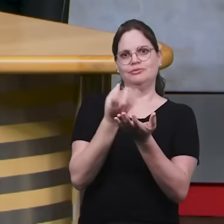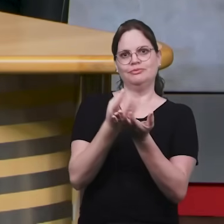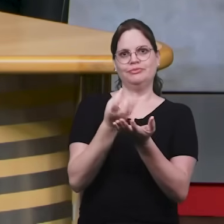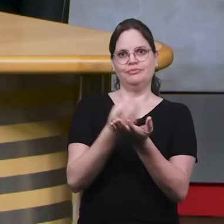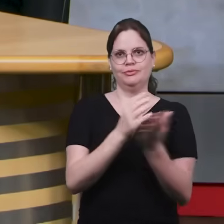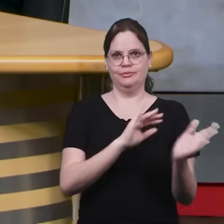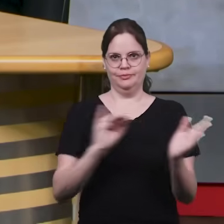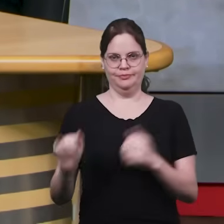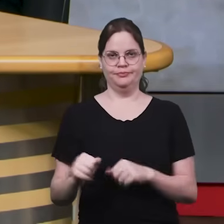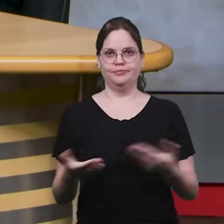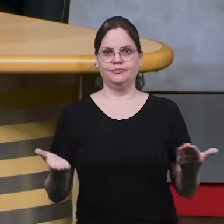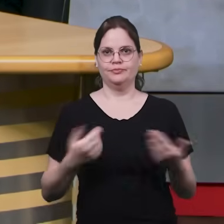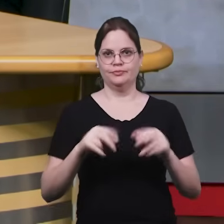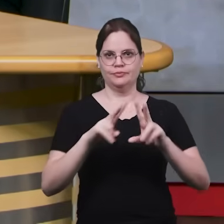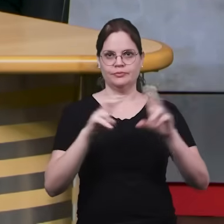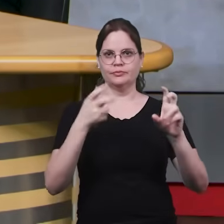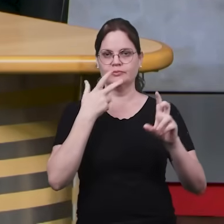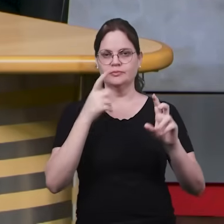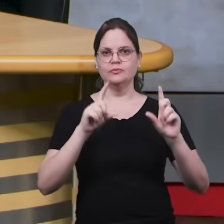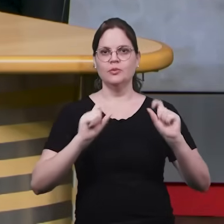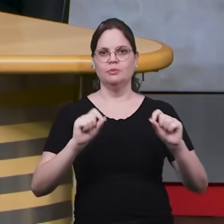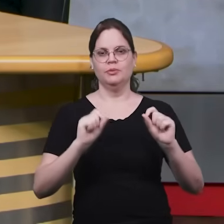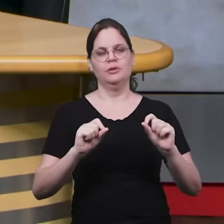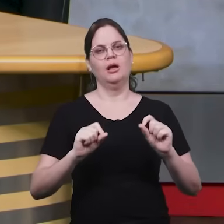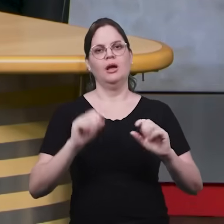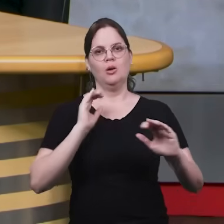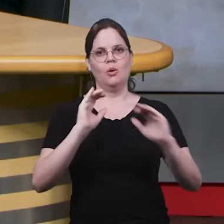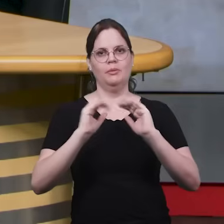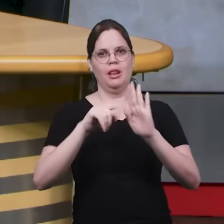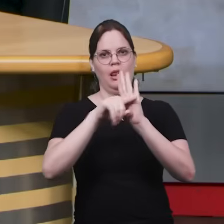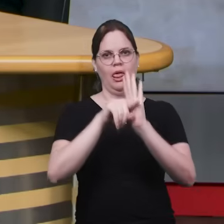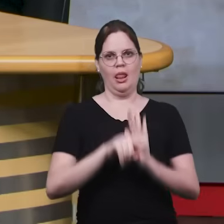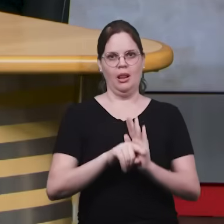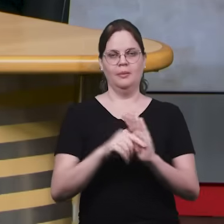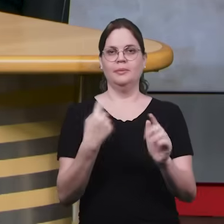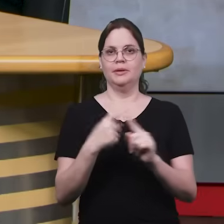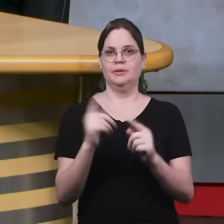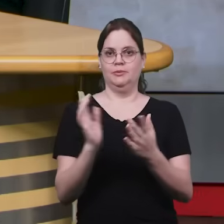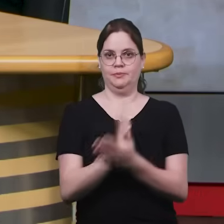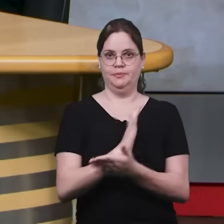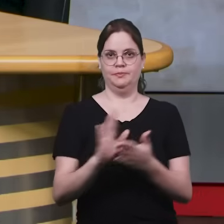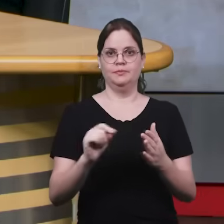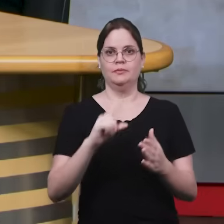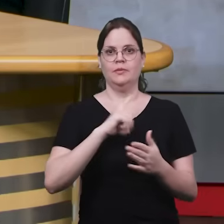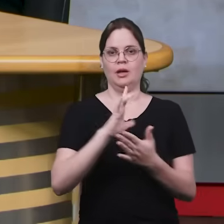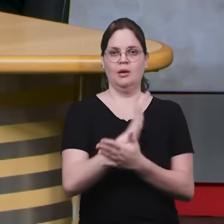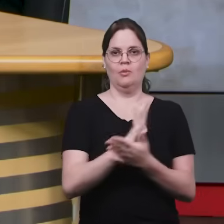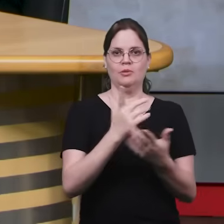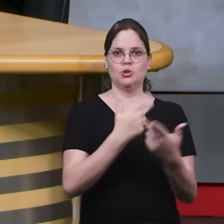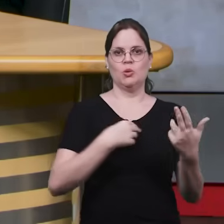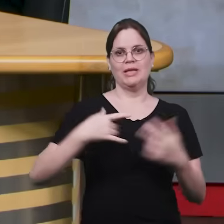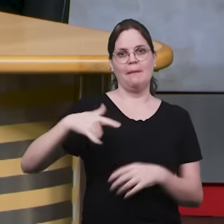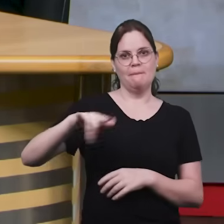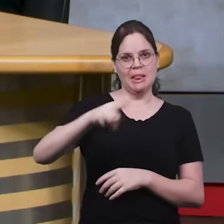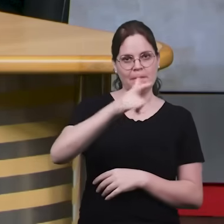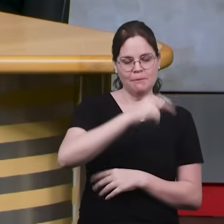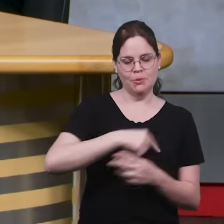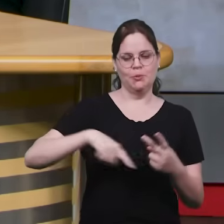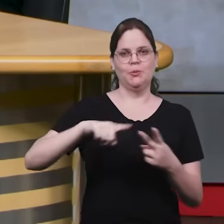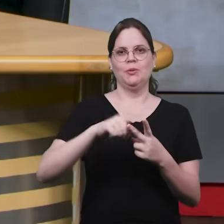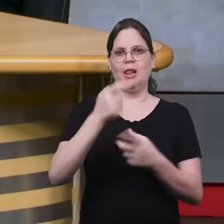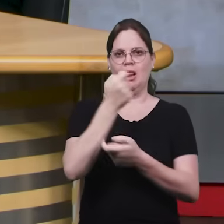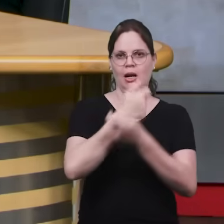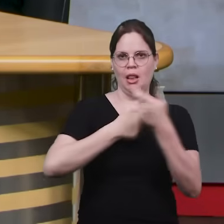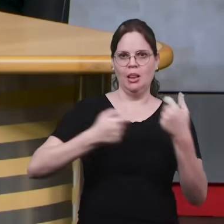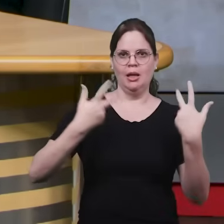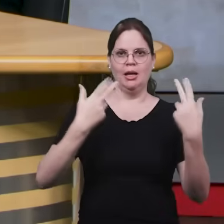episódio, nós estamos falando da comunicação negativa. Uhum. Palavras que muitas vezes enganam, manipulam. Por